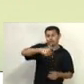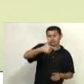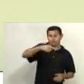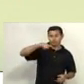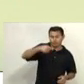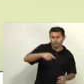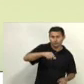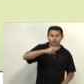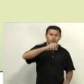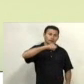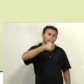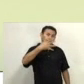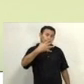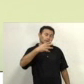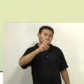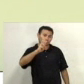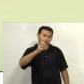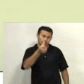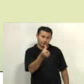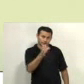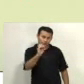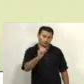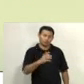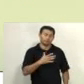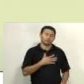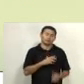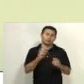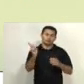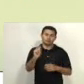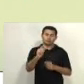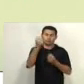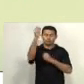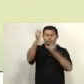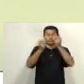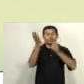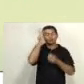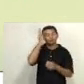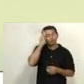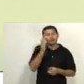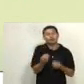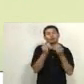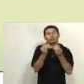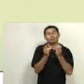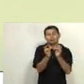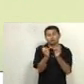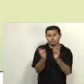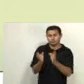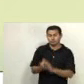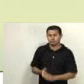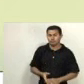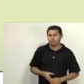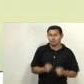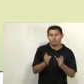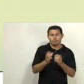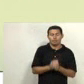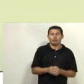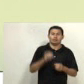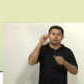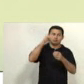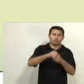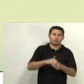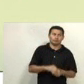12.000 e 14.560, tá? Então a minha gerência industrial, ela quer saber como essas vendas, com essas vendas em